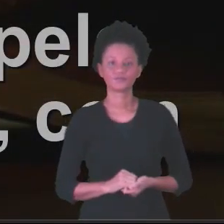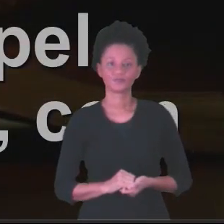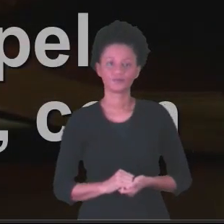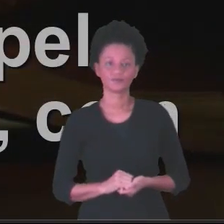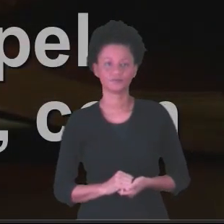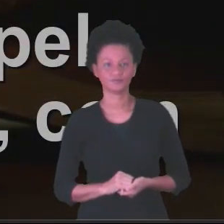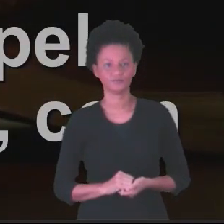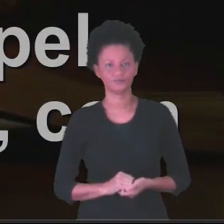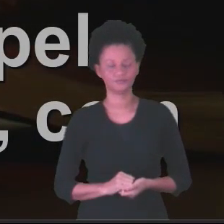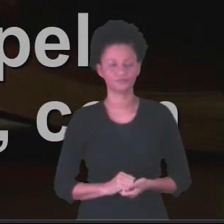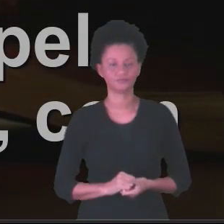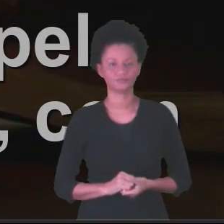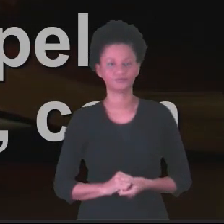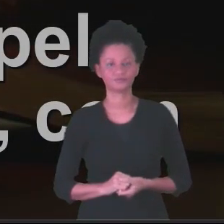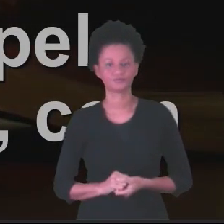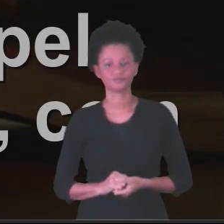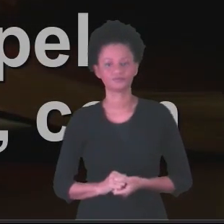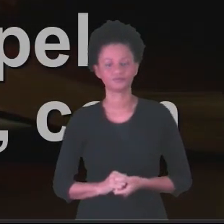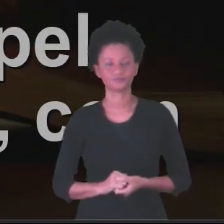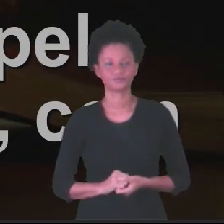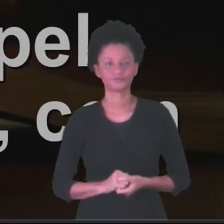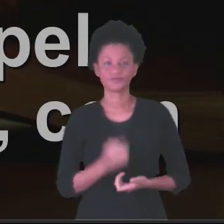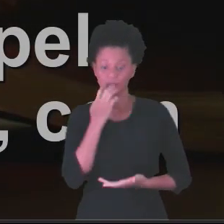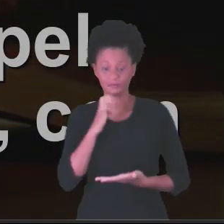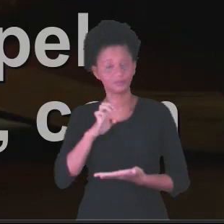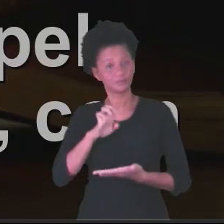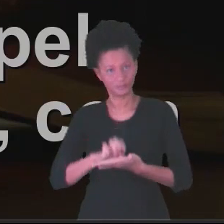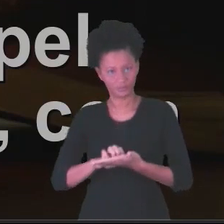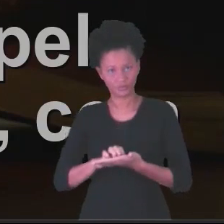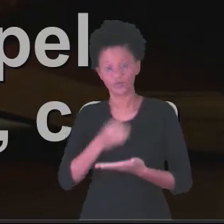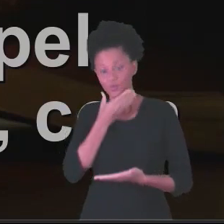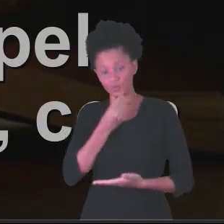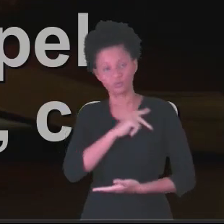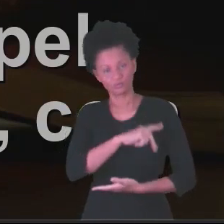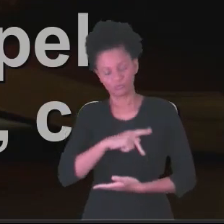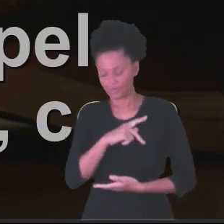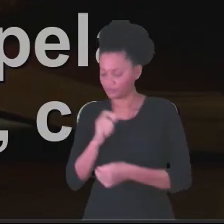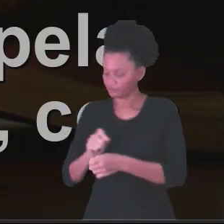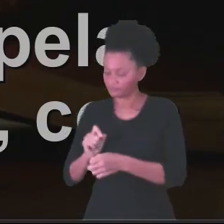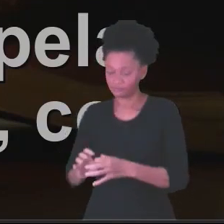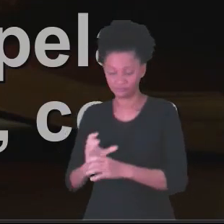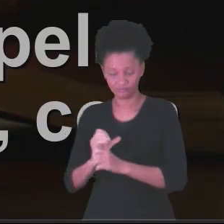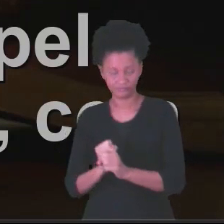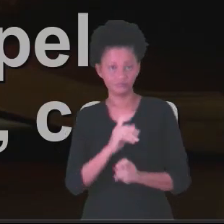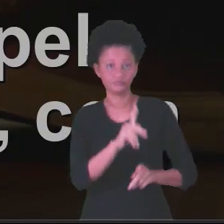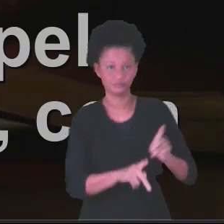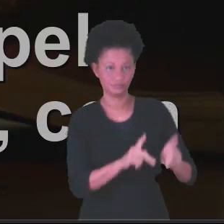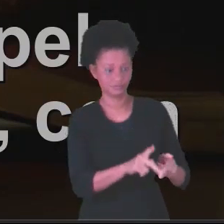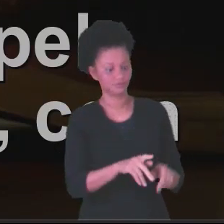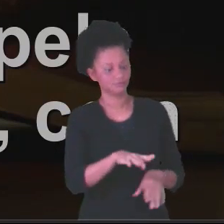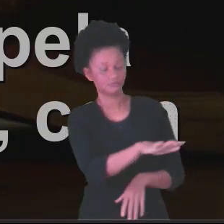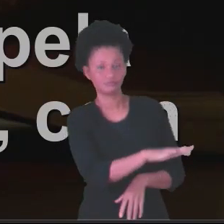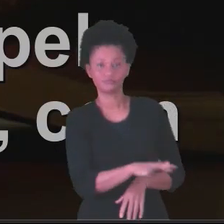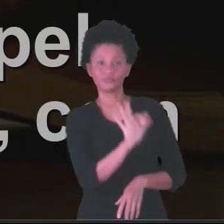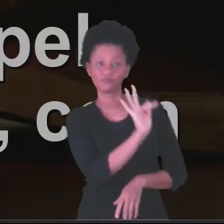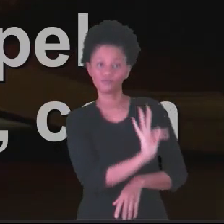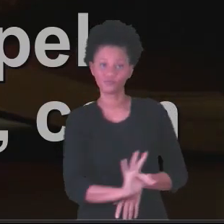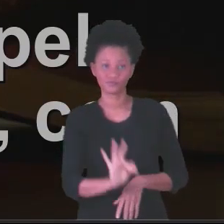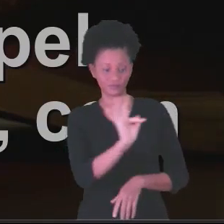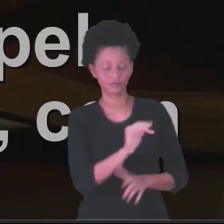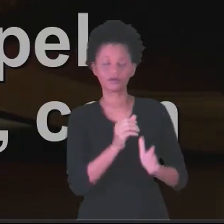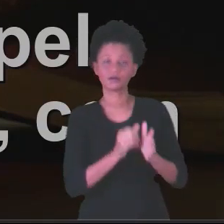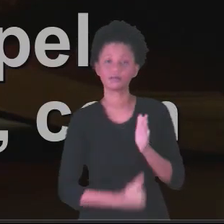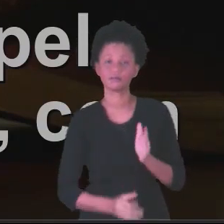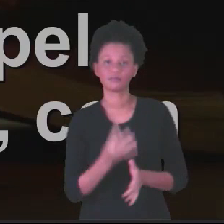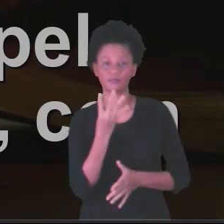e aí a epístola de paulo aos filipenses no capítulo 4